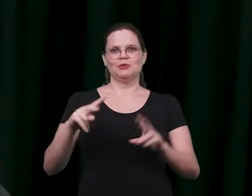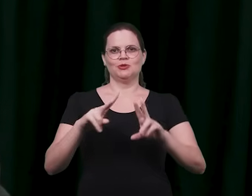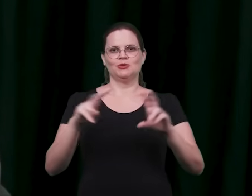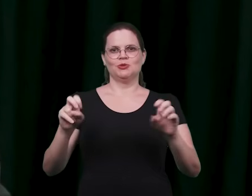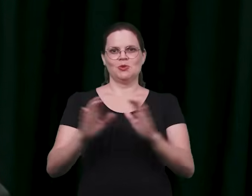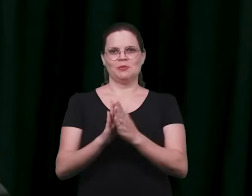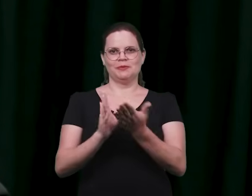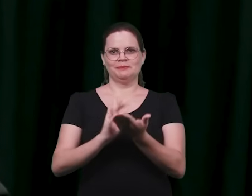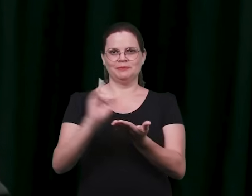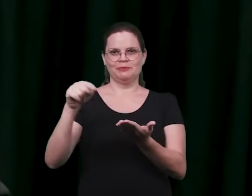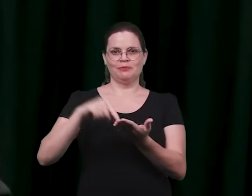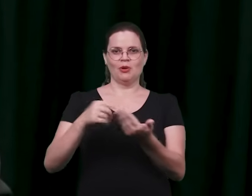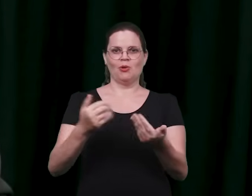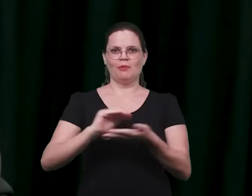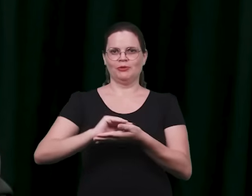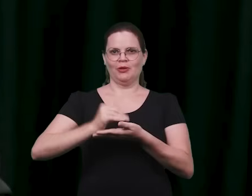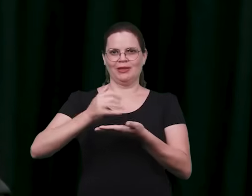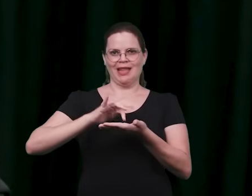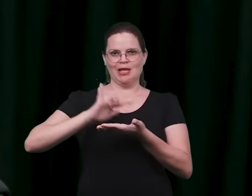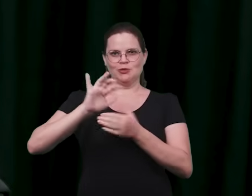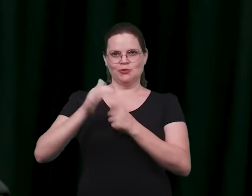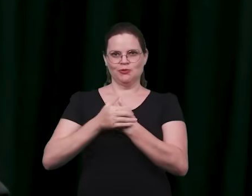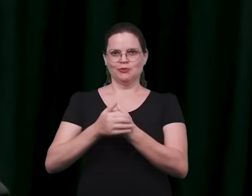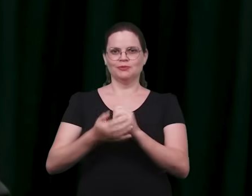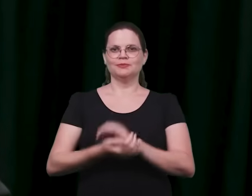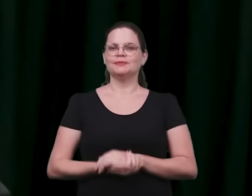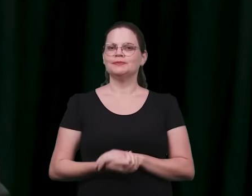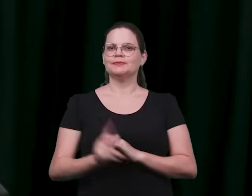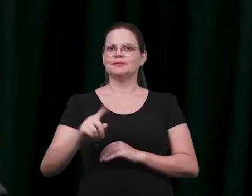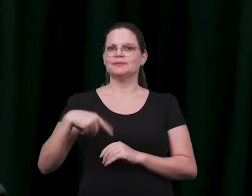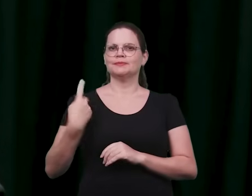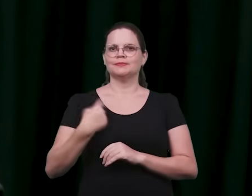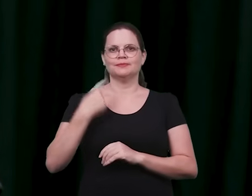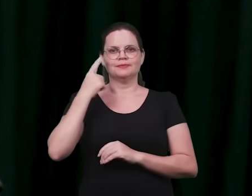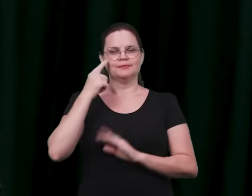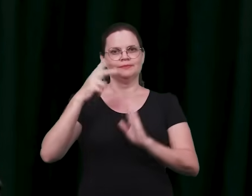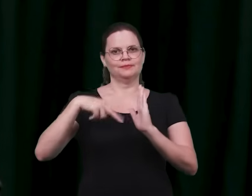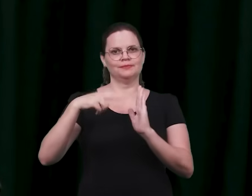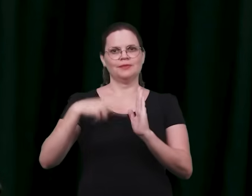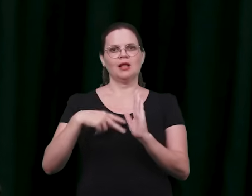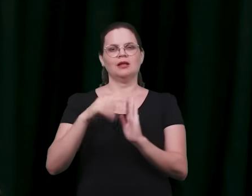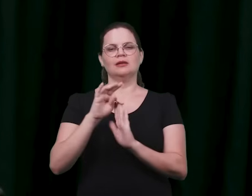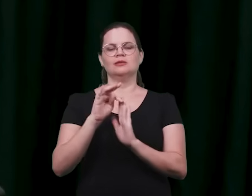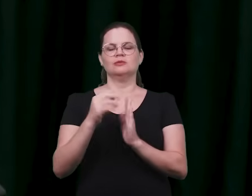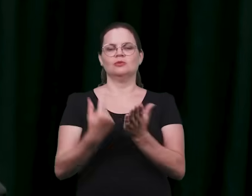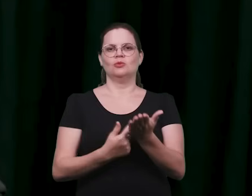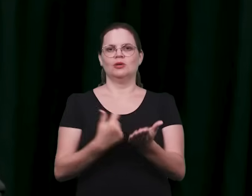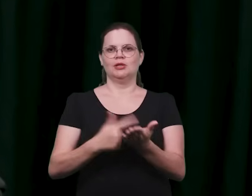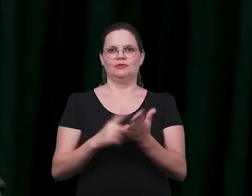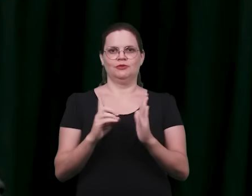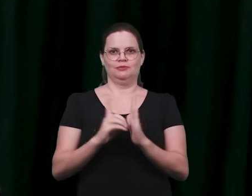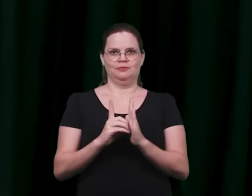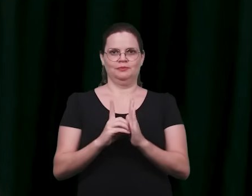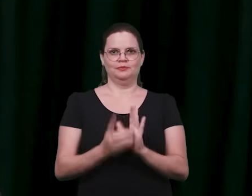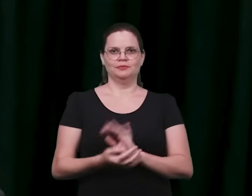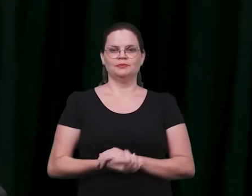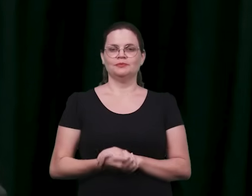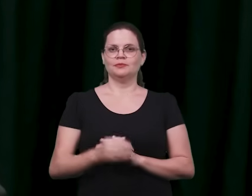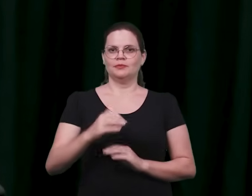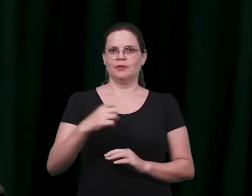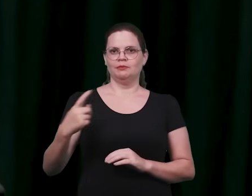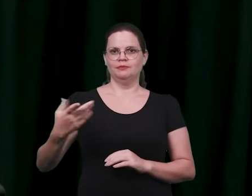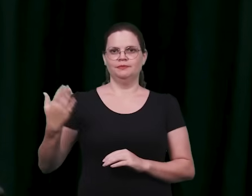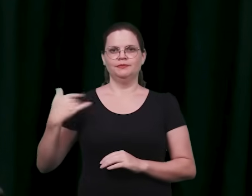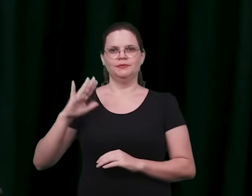um Tesouro Escondido. Estamos meditando agora no livro de Deuteronômio. No episódio